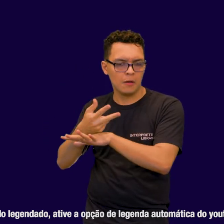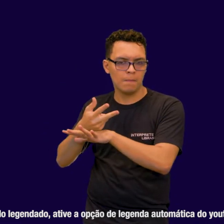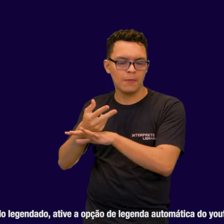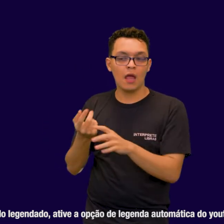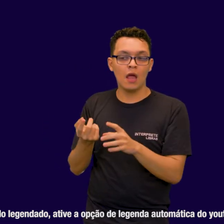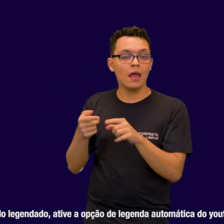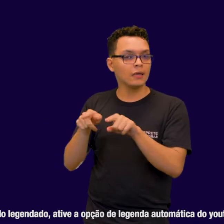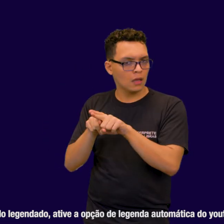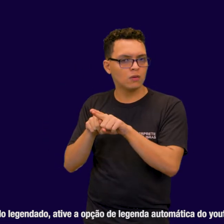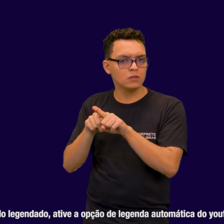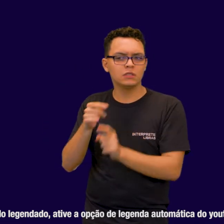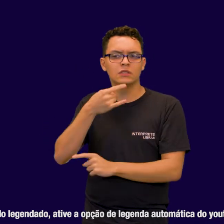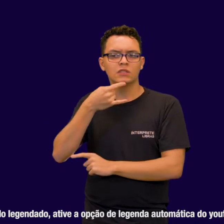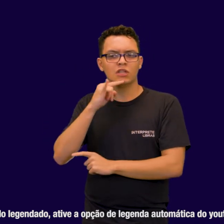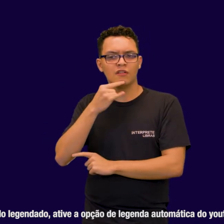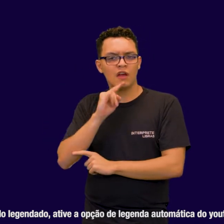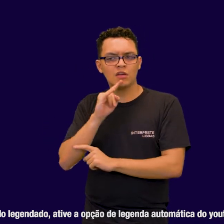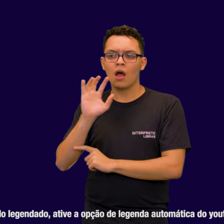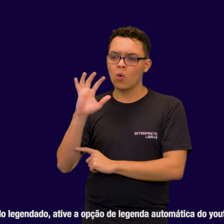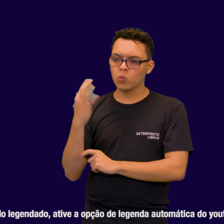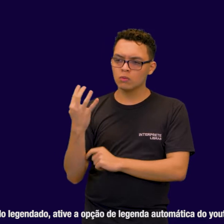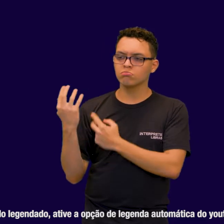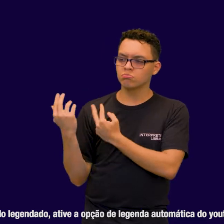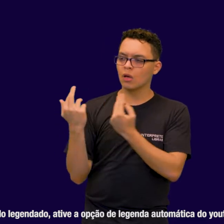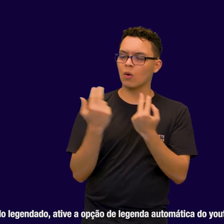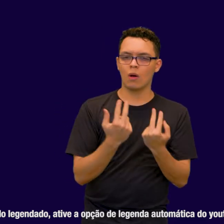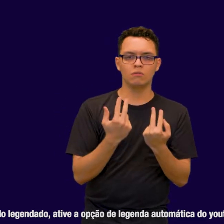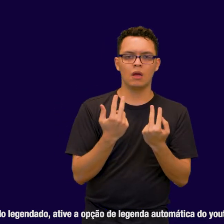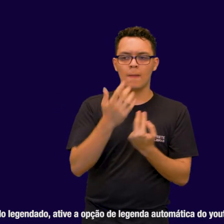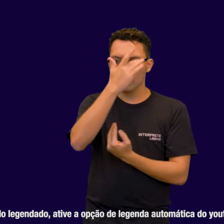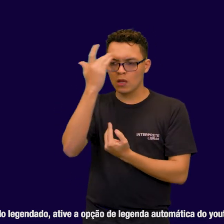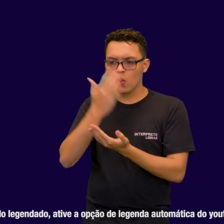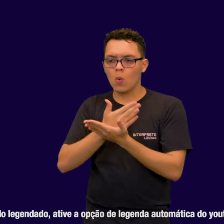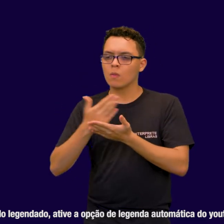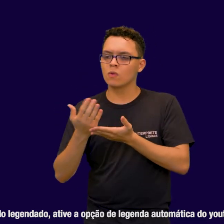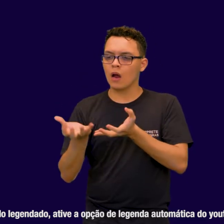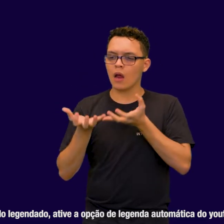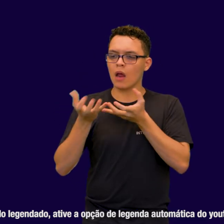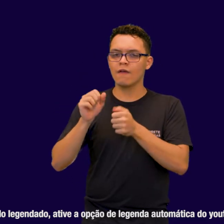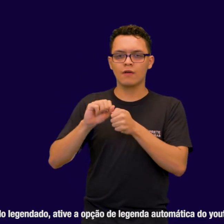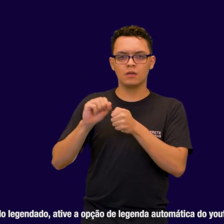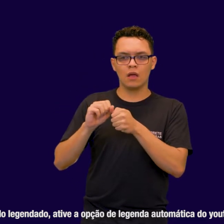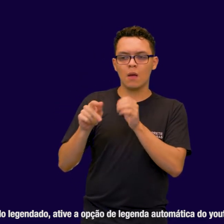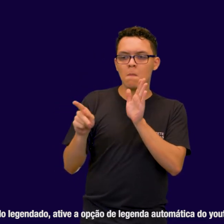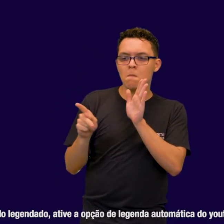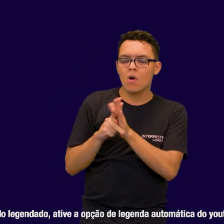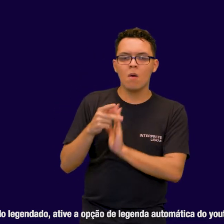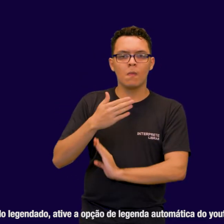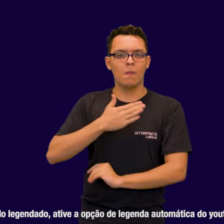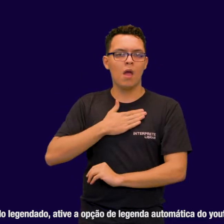a cerveja, ela entra nesse mesmo movimento do faça você mesmo. Essa graça de